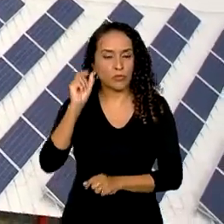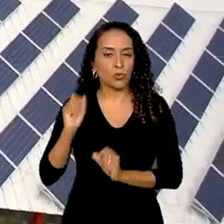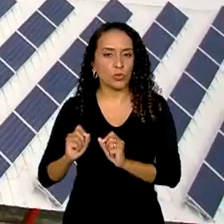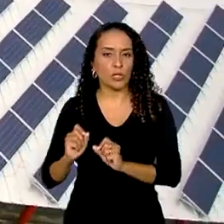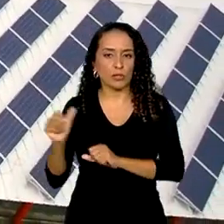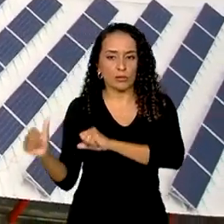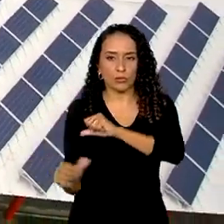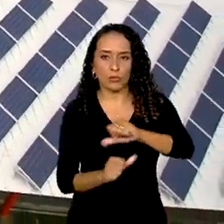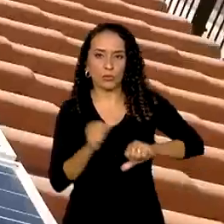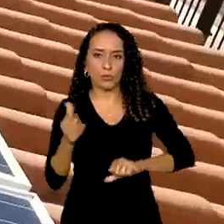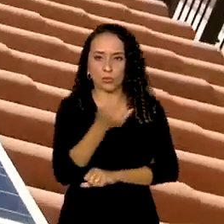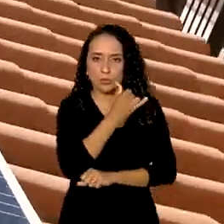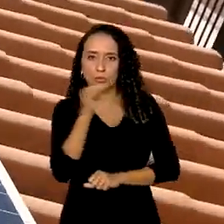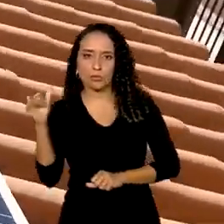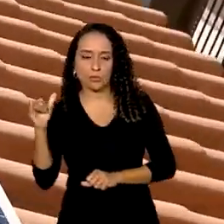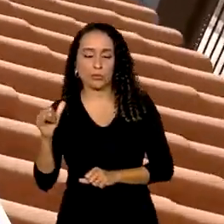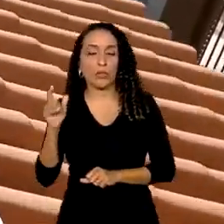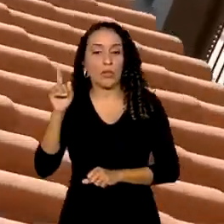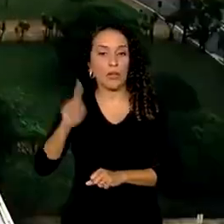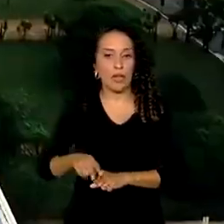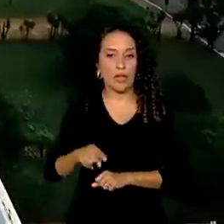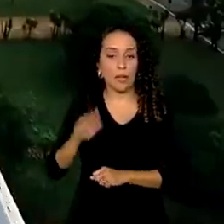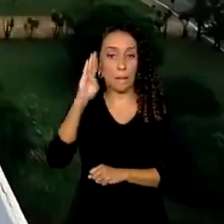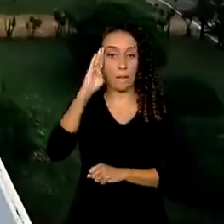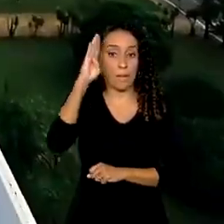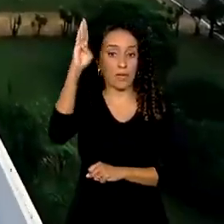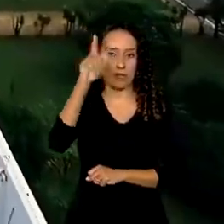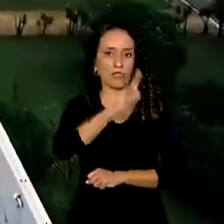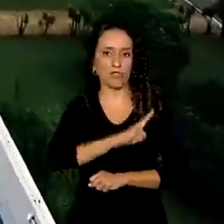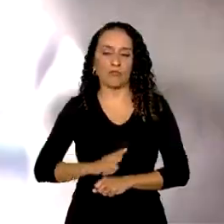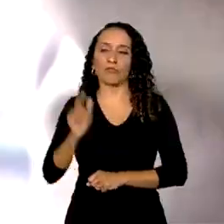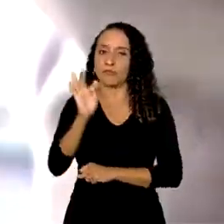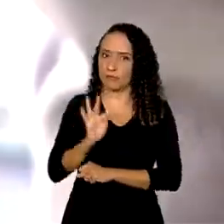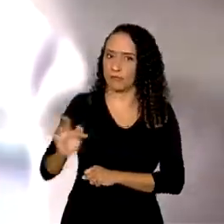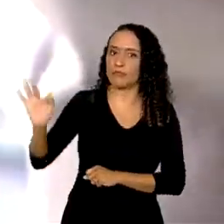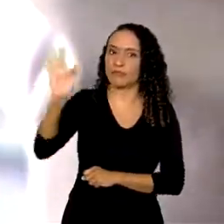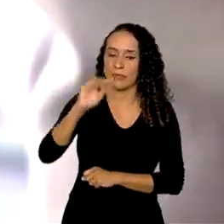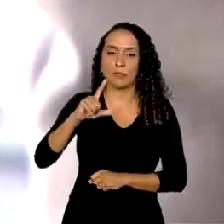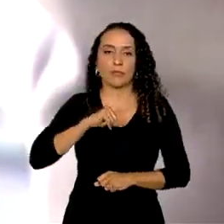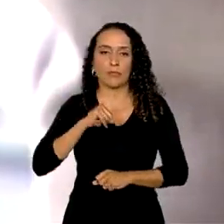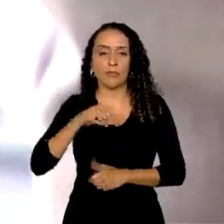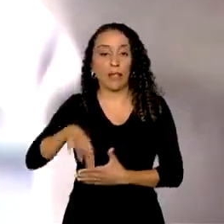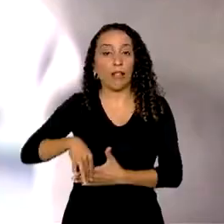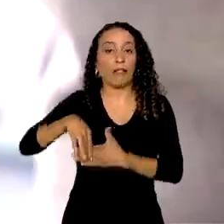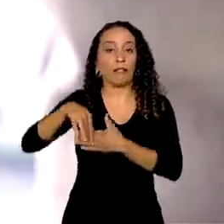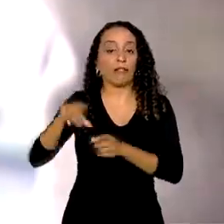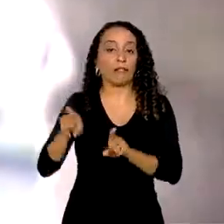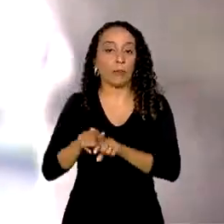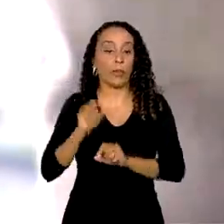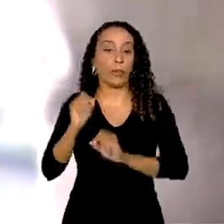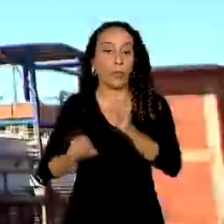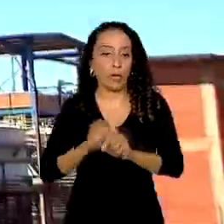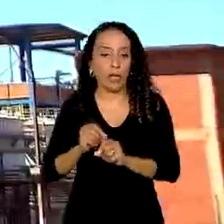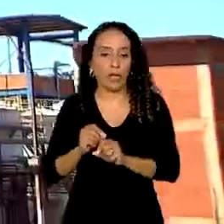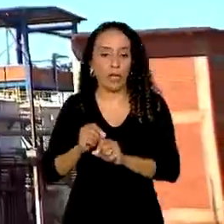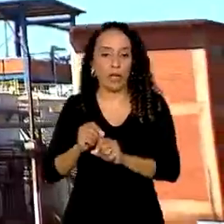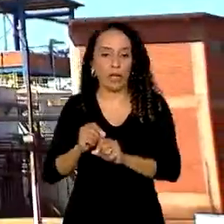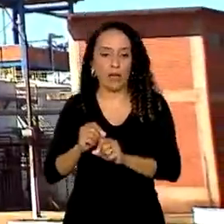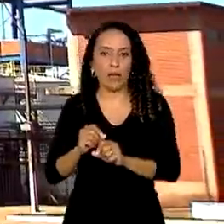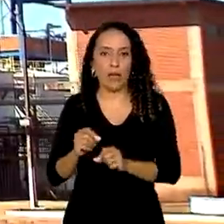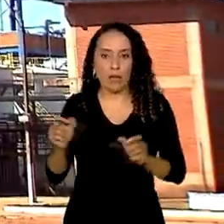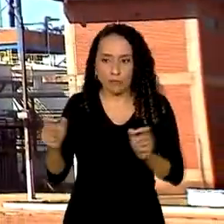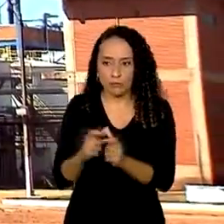a transição energética, uma das prioridades do governo federal, que tem liderado também uma mudança de